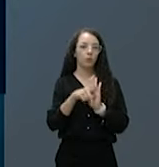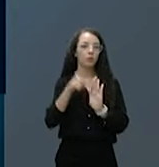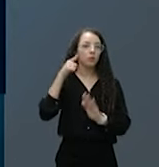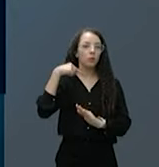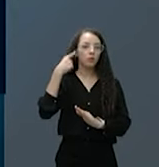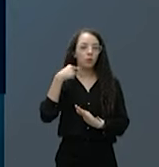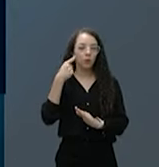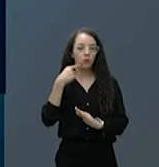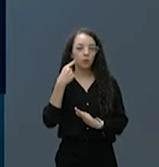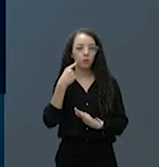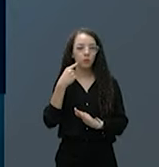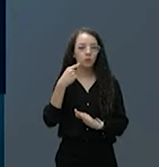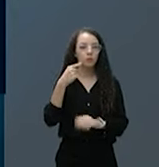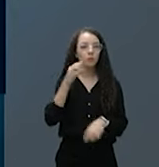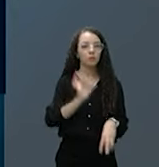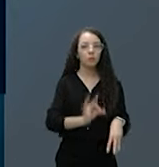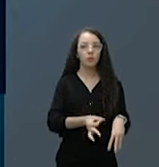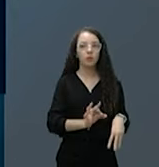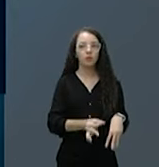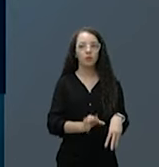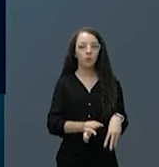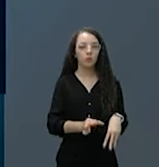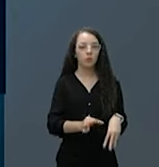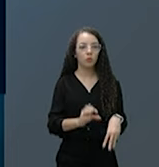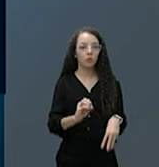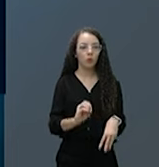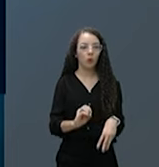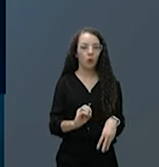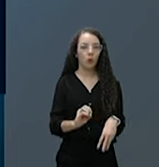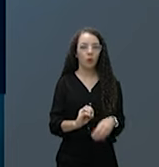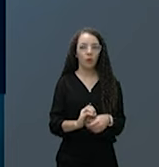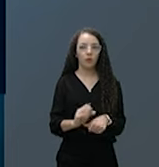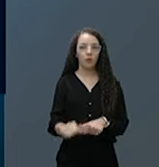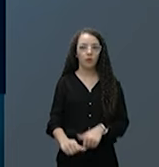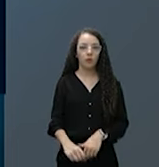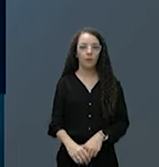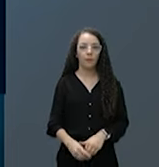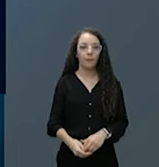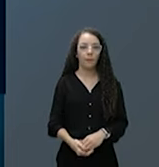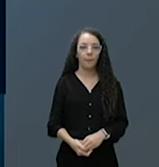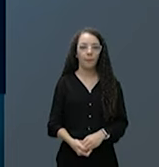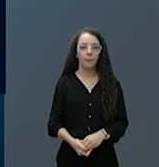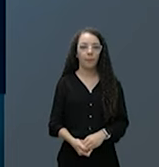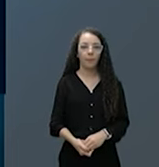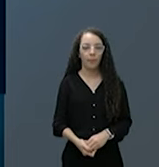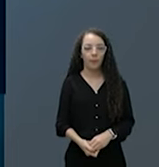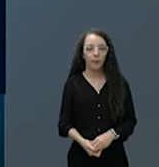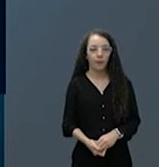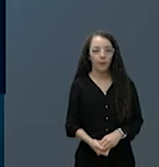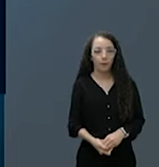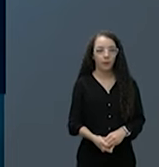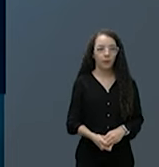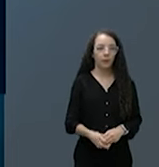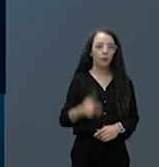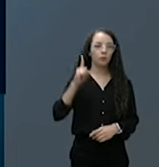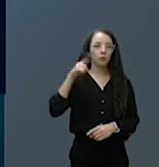Og. Senhora presidente, senhoras e senhores ministros, senhor procurador, senhoras e senhores advogados. Presidente,